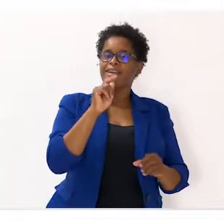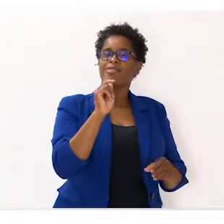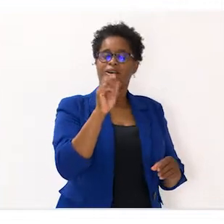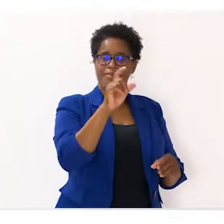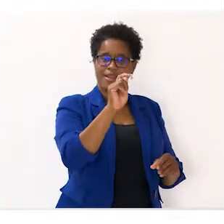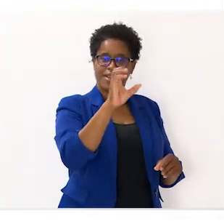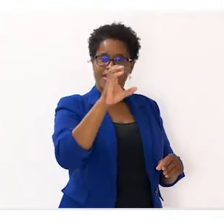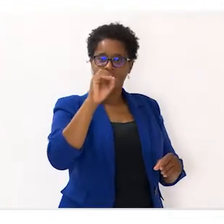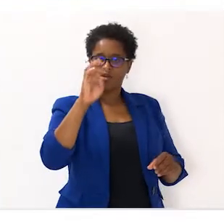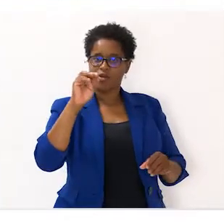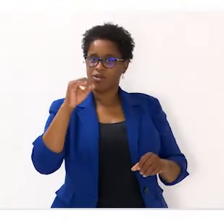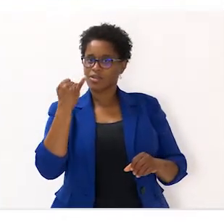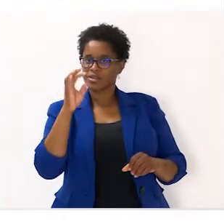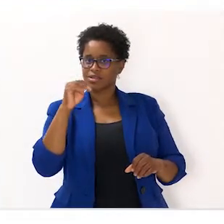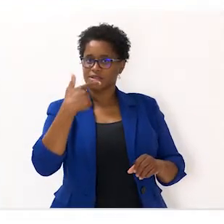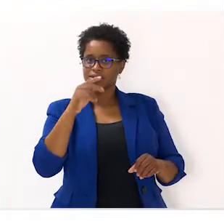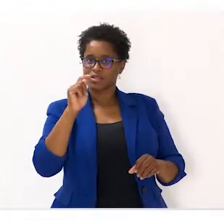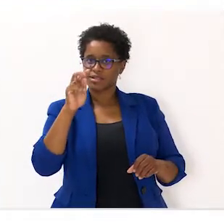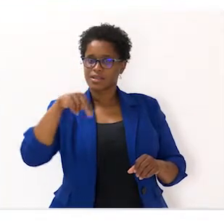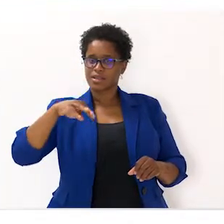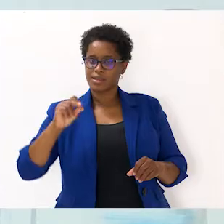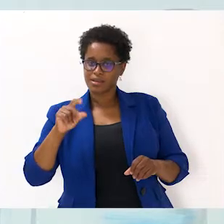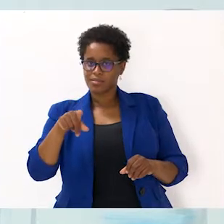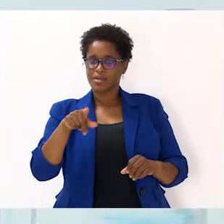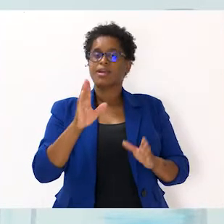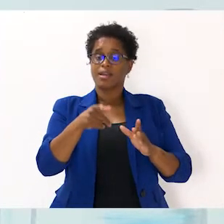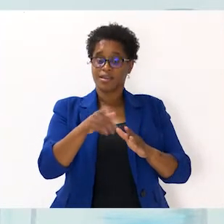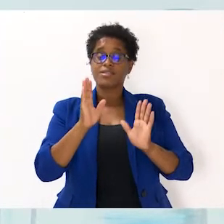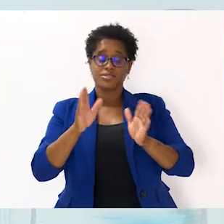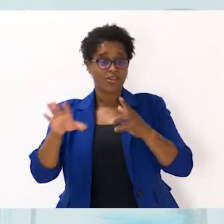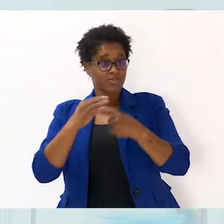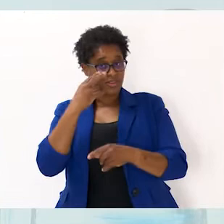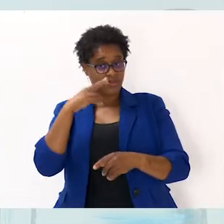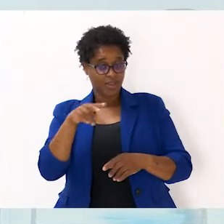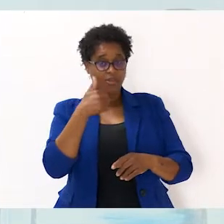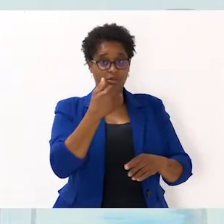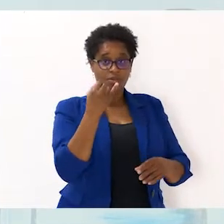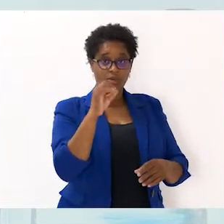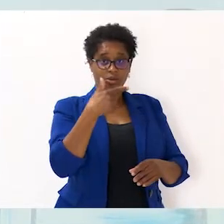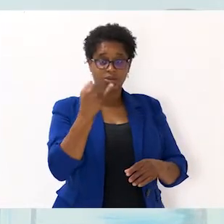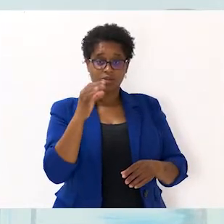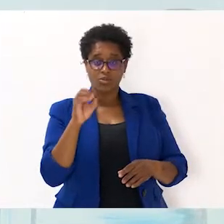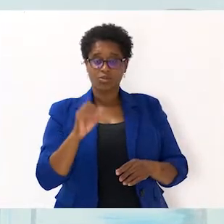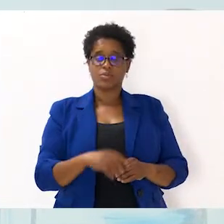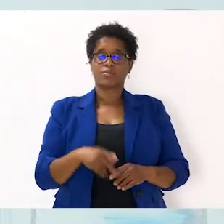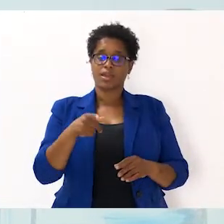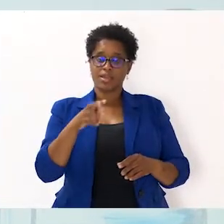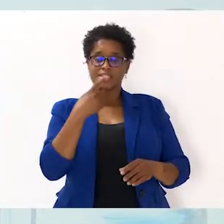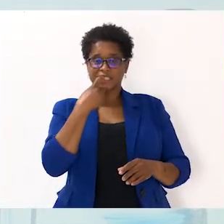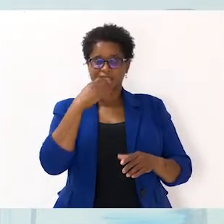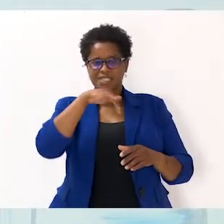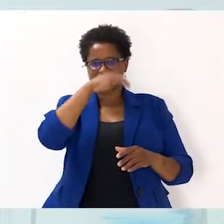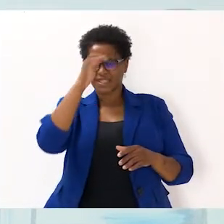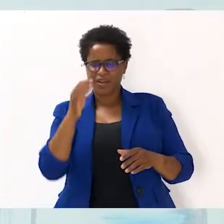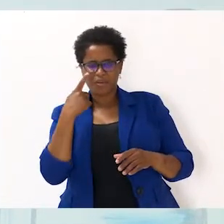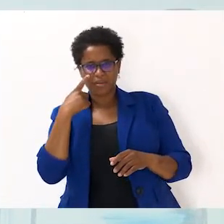Ecossistema, muito bem. Então, aqui já conseguimos ver o biótopo, não é? Aqui a rocha, parece